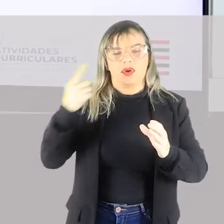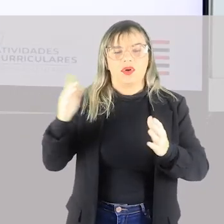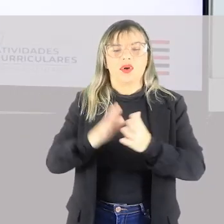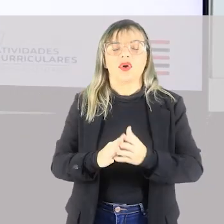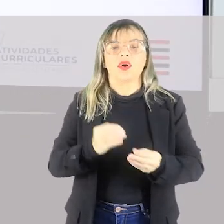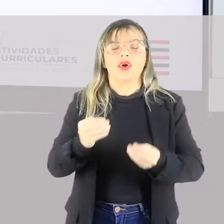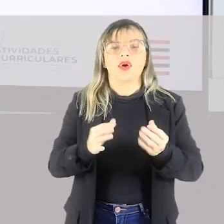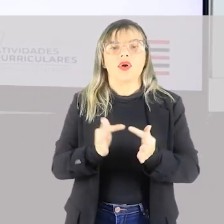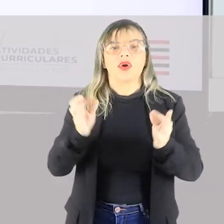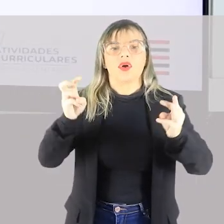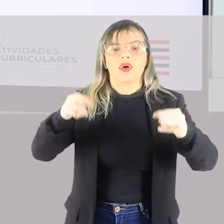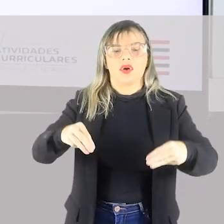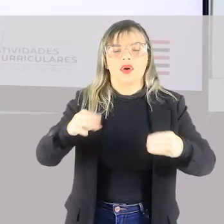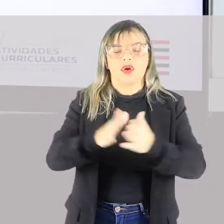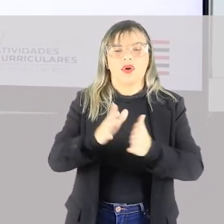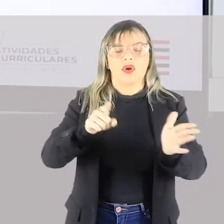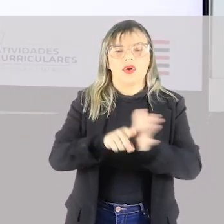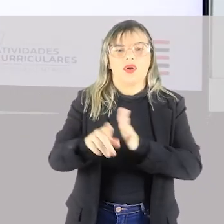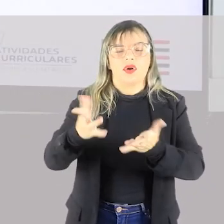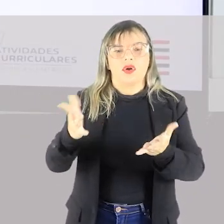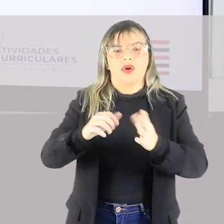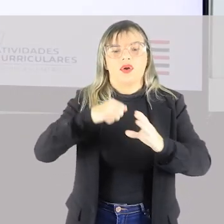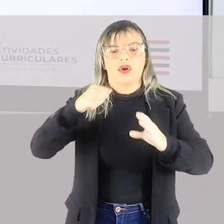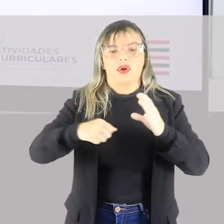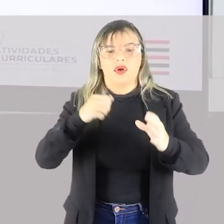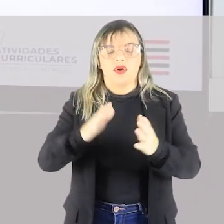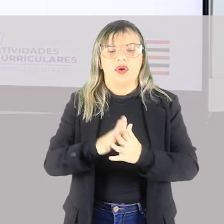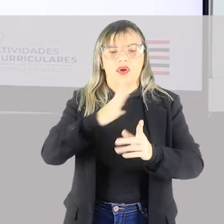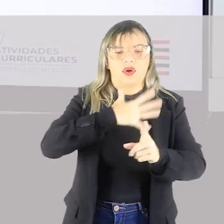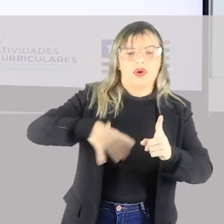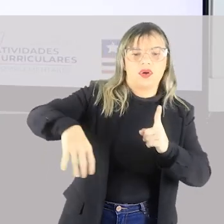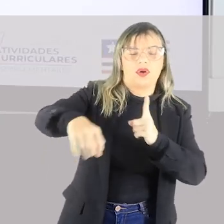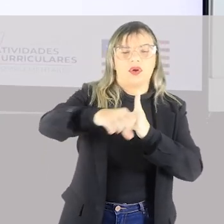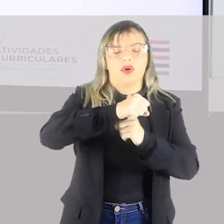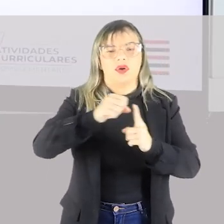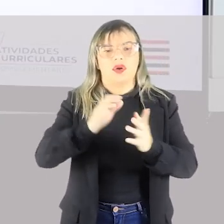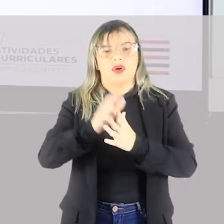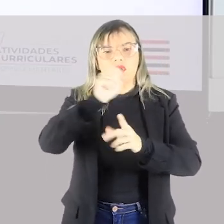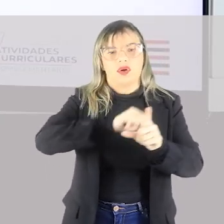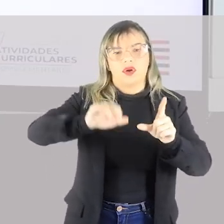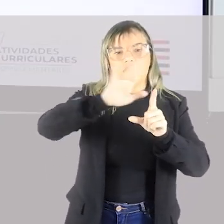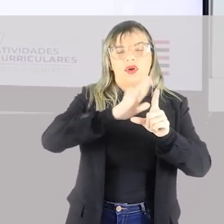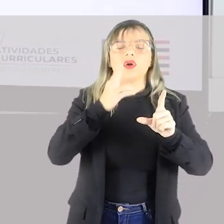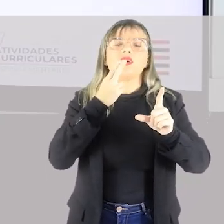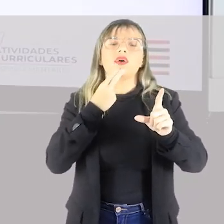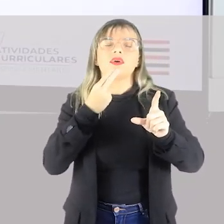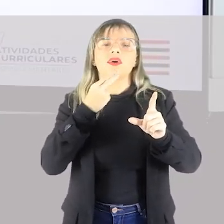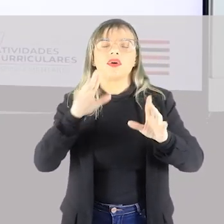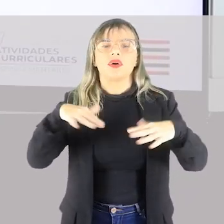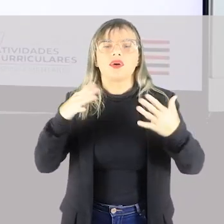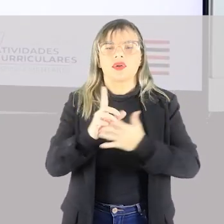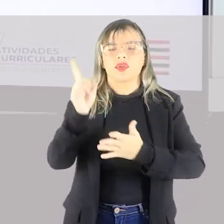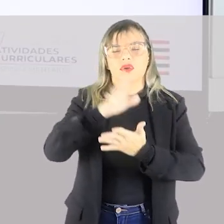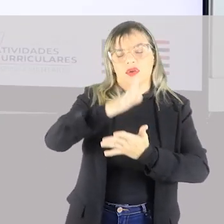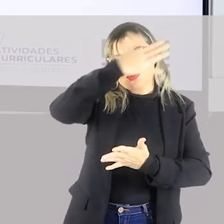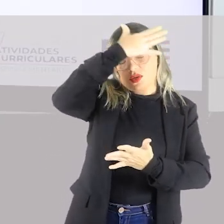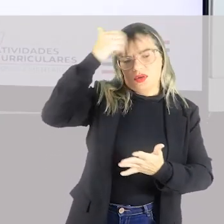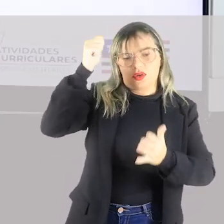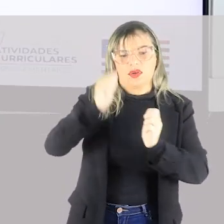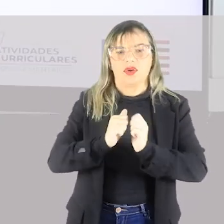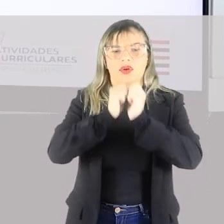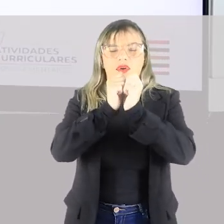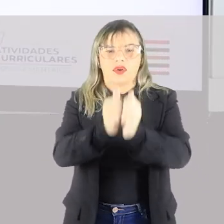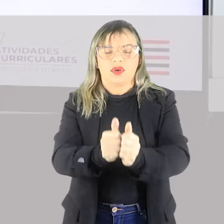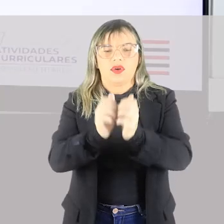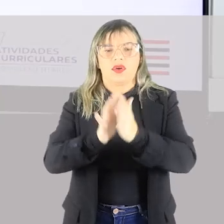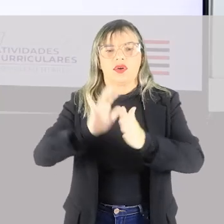gente encerra mais uma videoaula de Sociologia da plataforma Gonçalves Dias. Não esqueça de seguir a gente